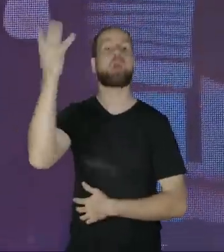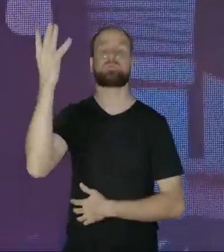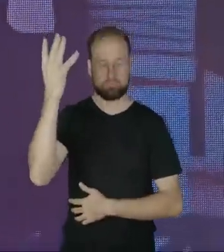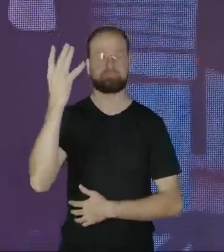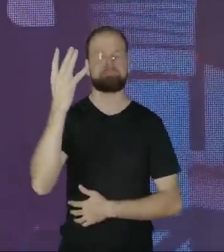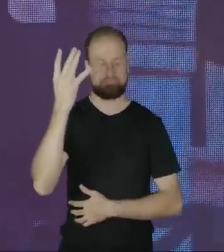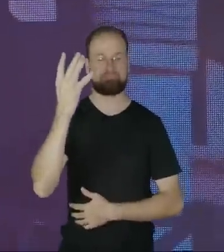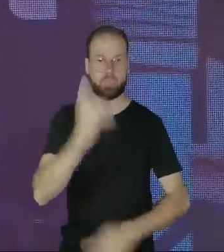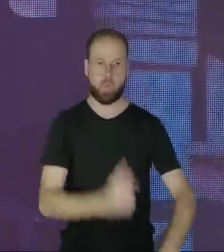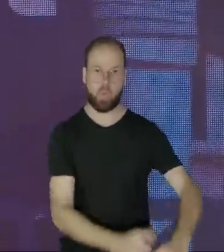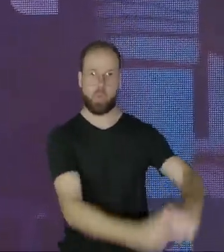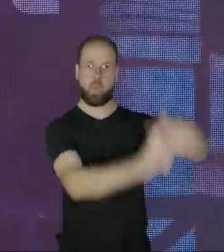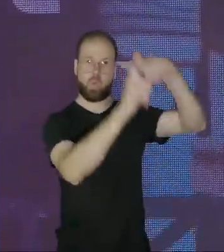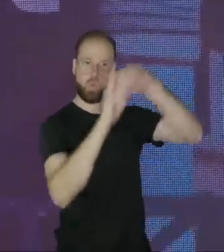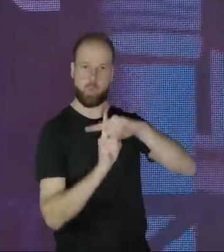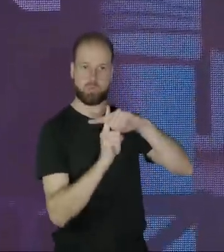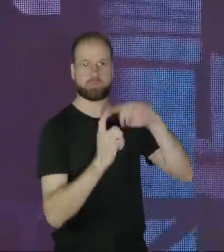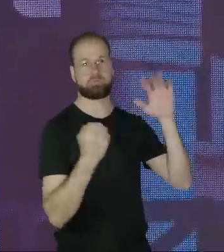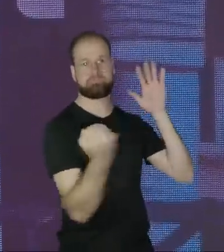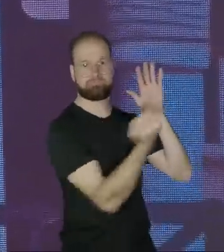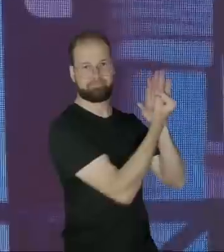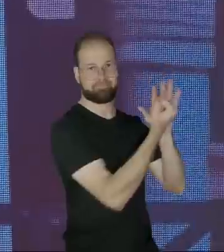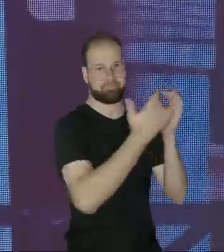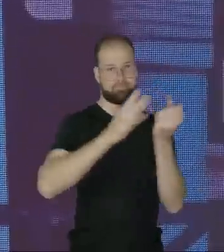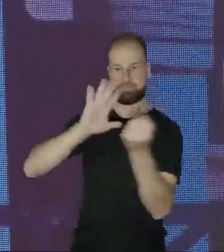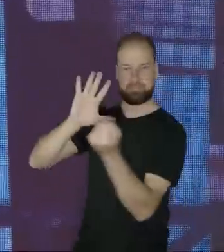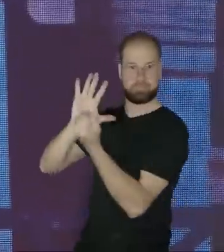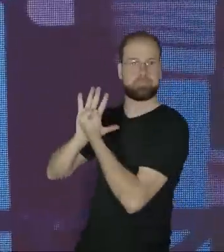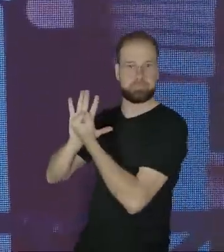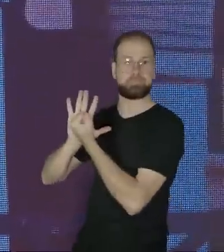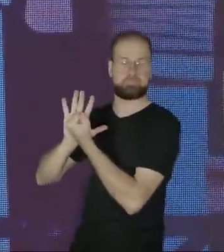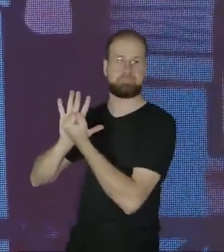a crucificação.